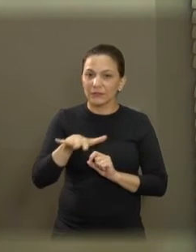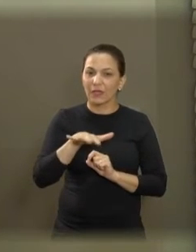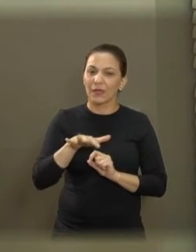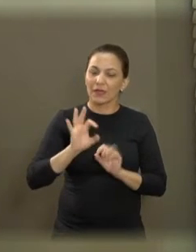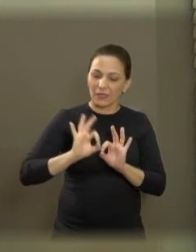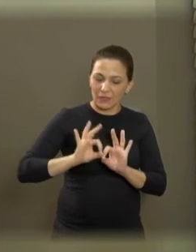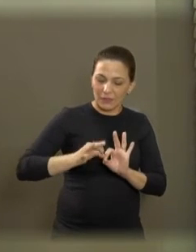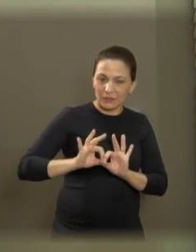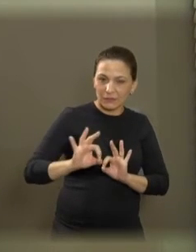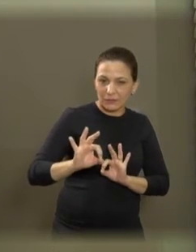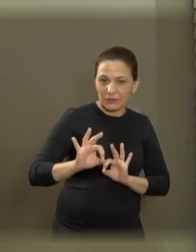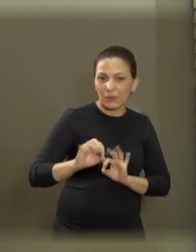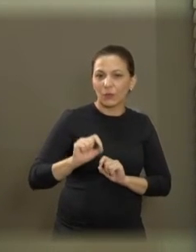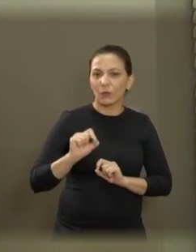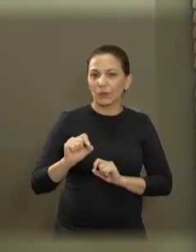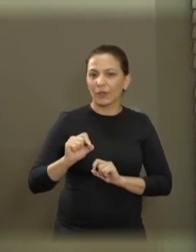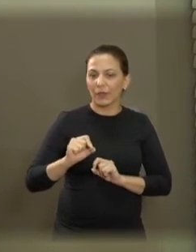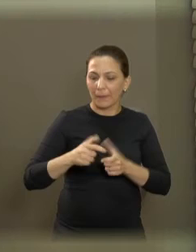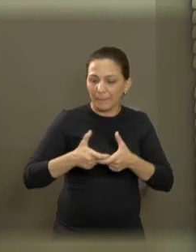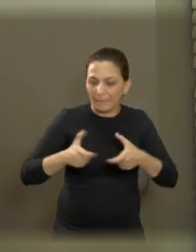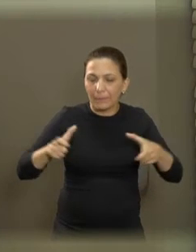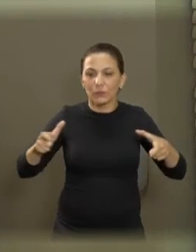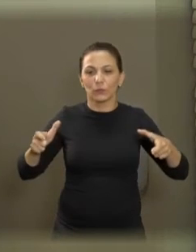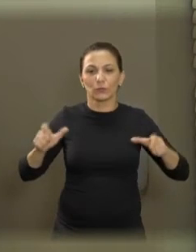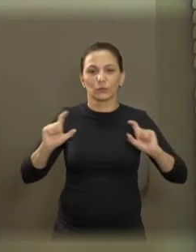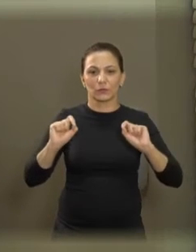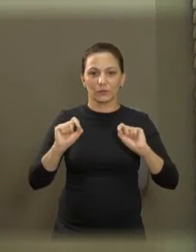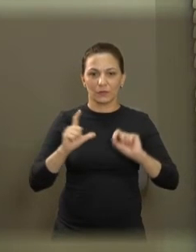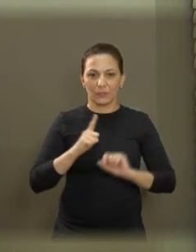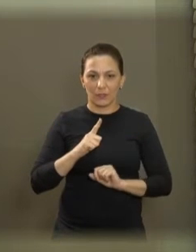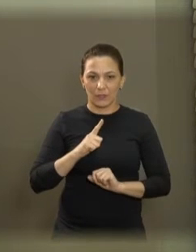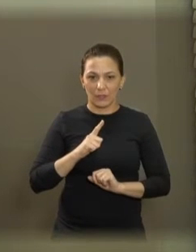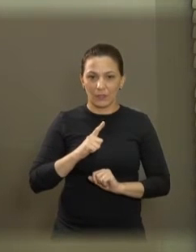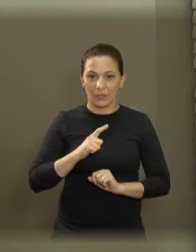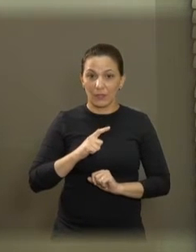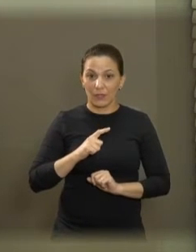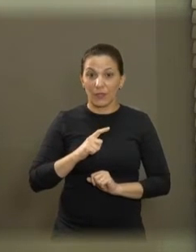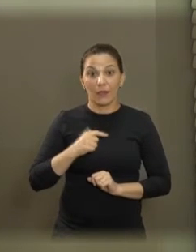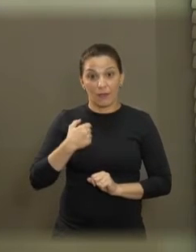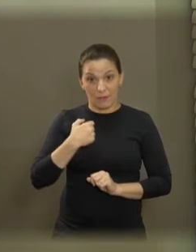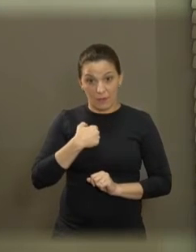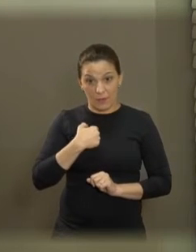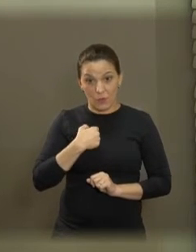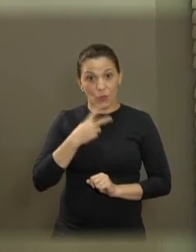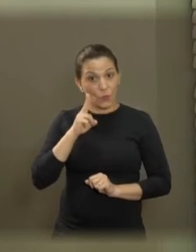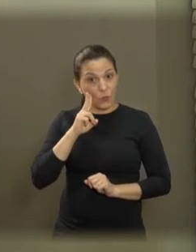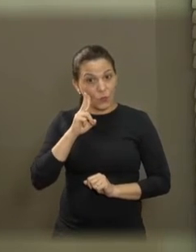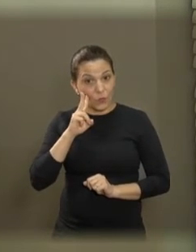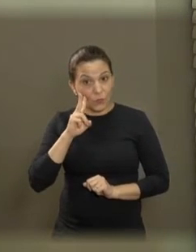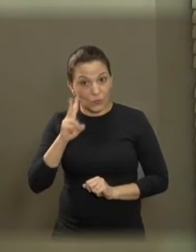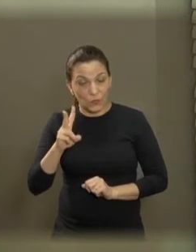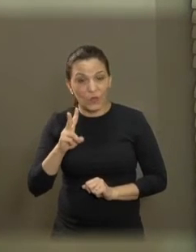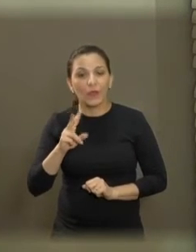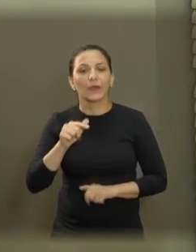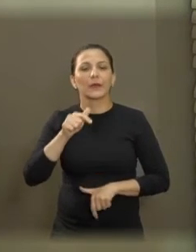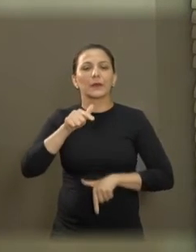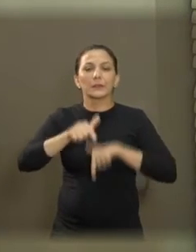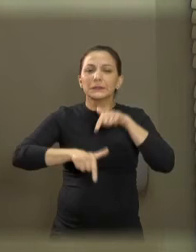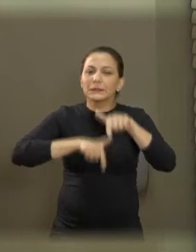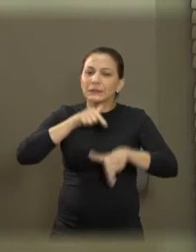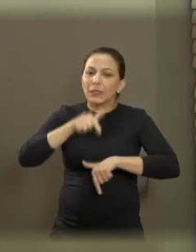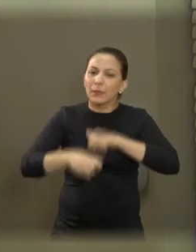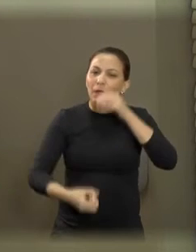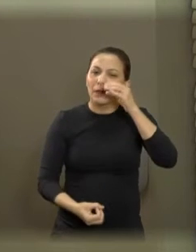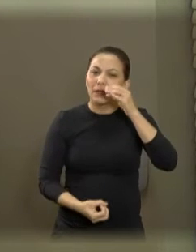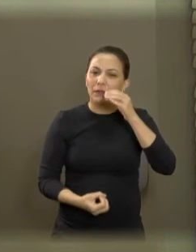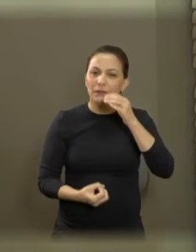amplitude, professor, eu fui também, né, testemunha de quanto o senhor trabalhou para lançar